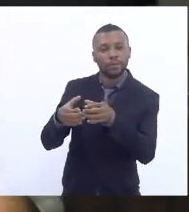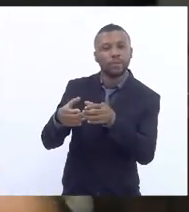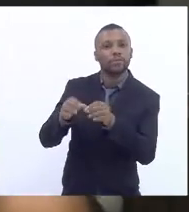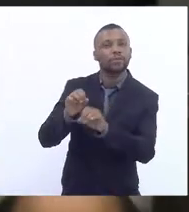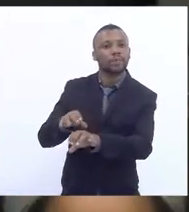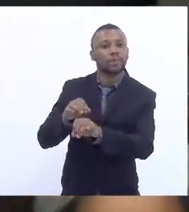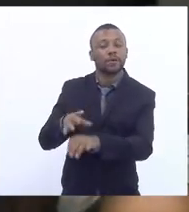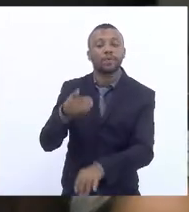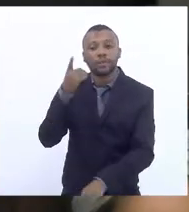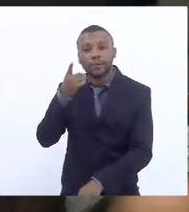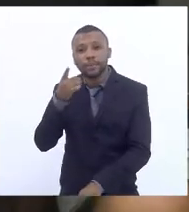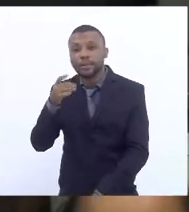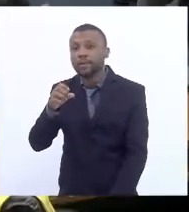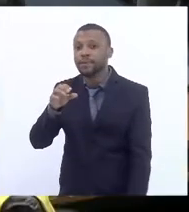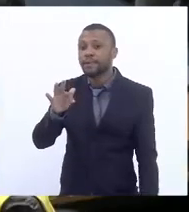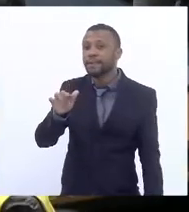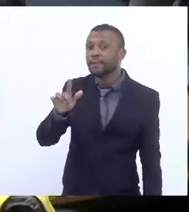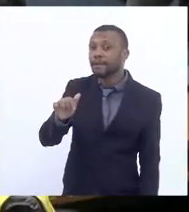Serafini.